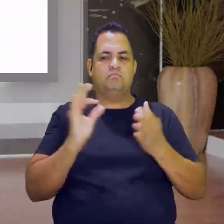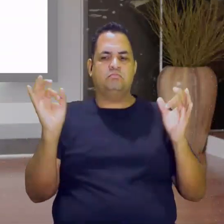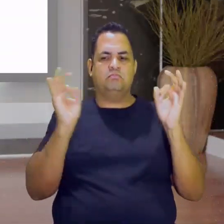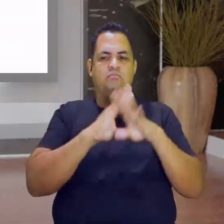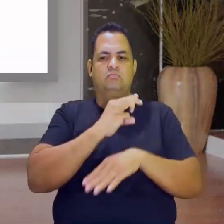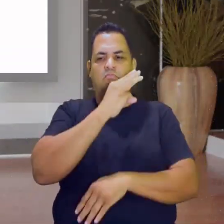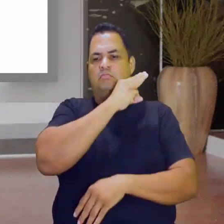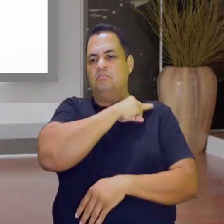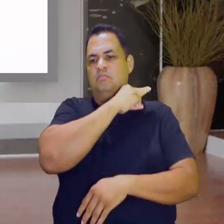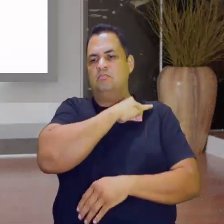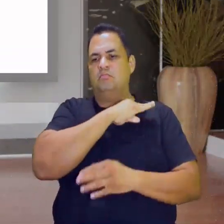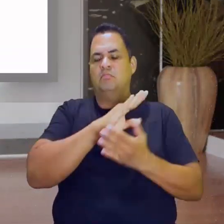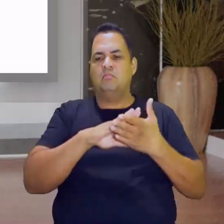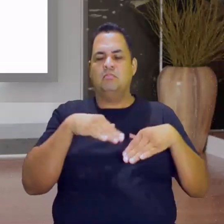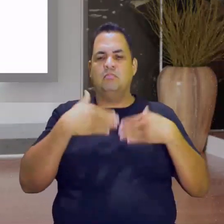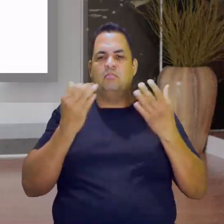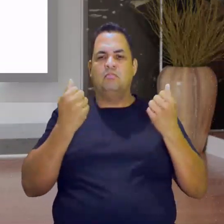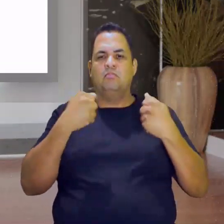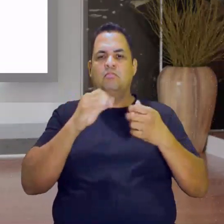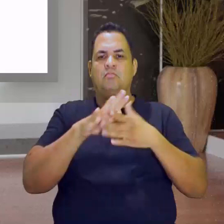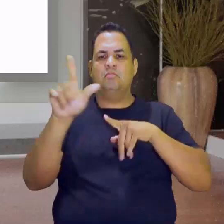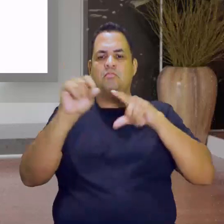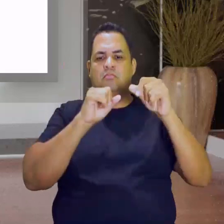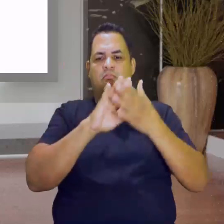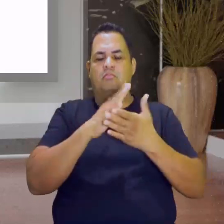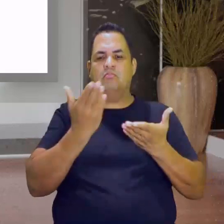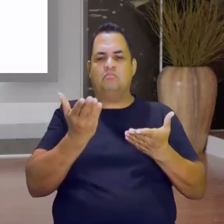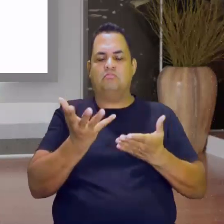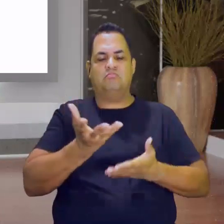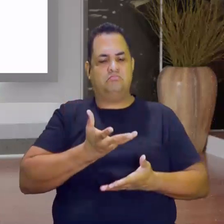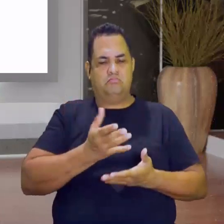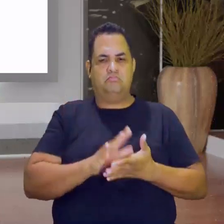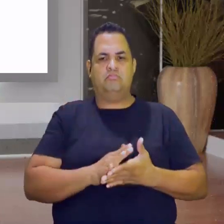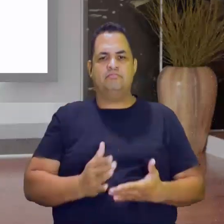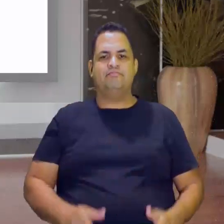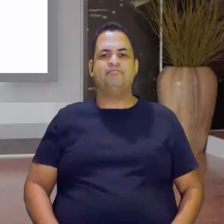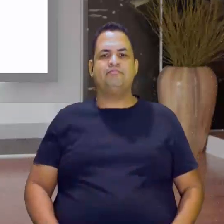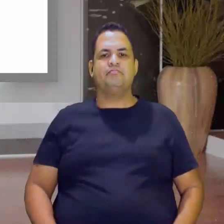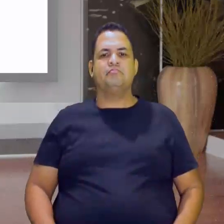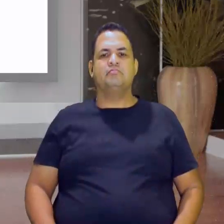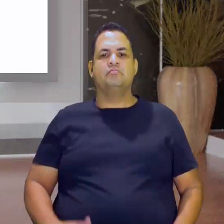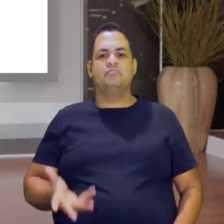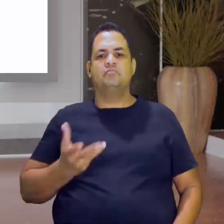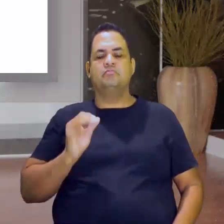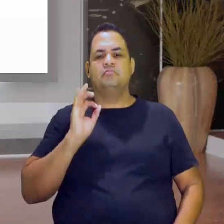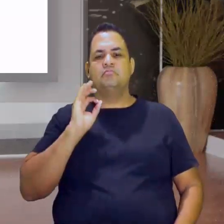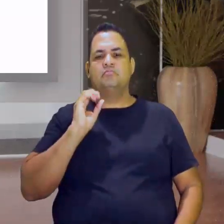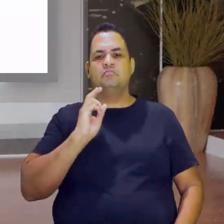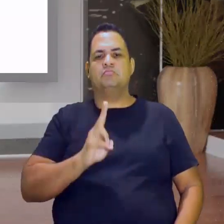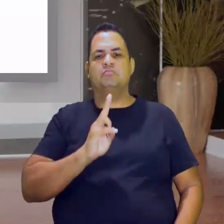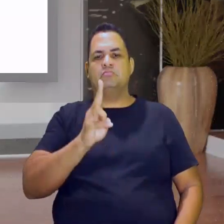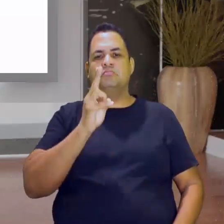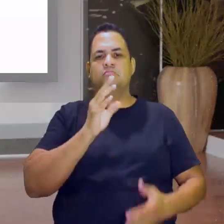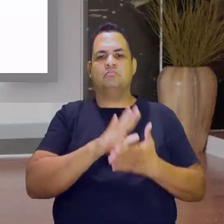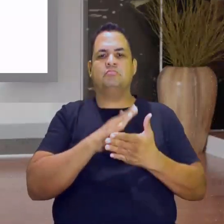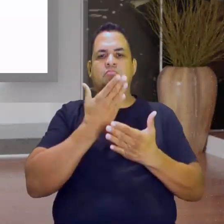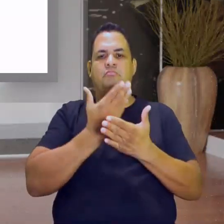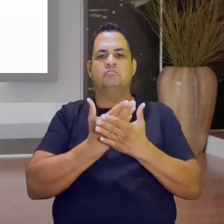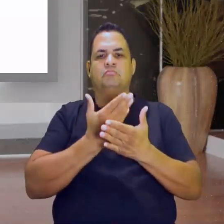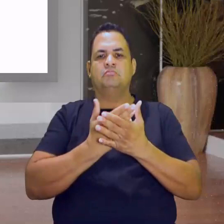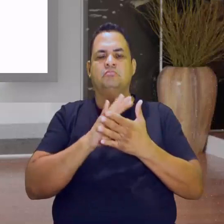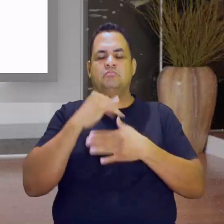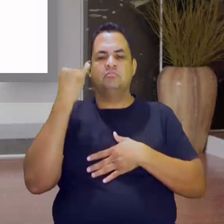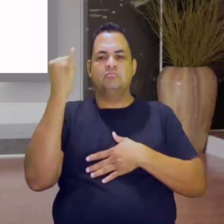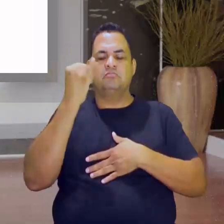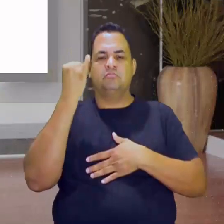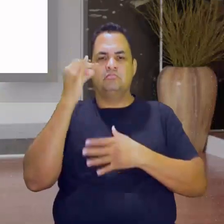terceiro ano, tirar uma boa nota, poder escolher o curso da sua área, aí, caso você queira dar continuidade aos estudos. Isso é